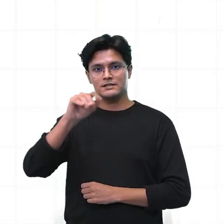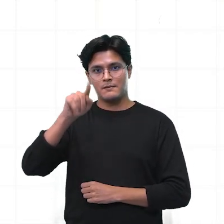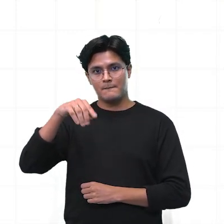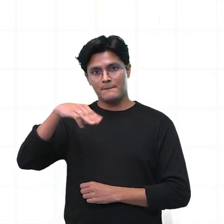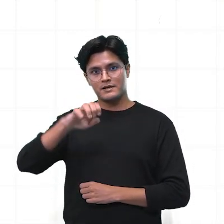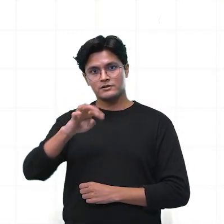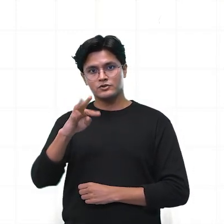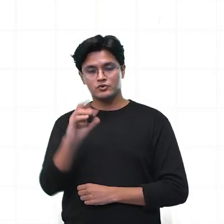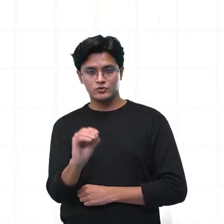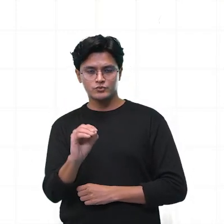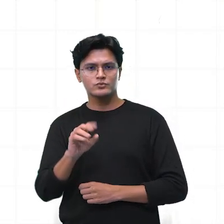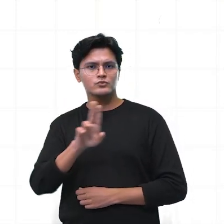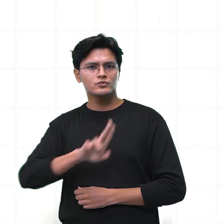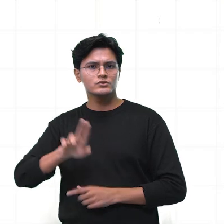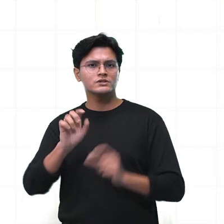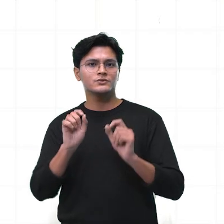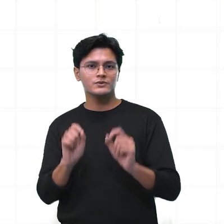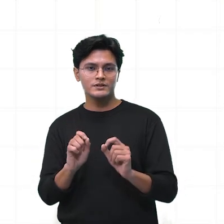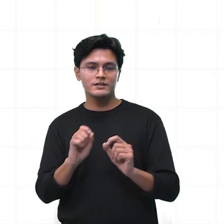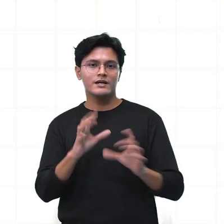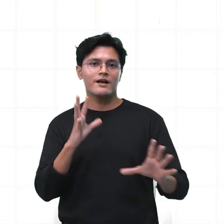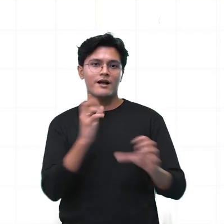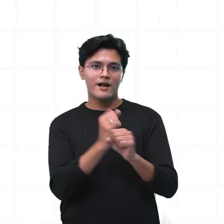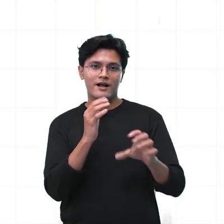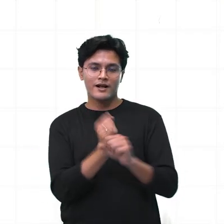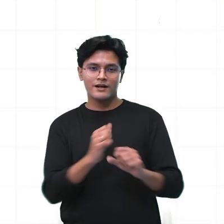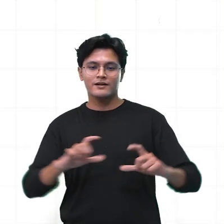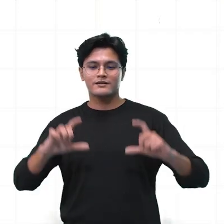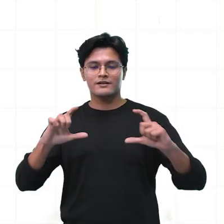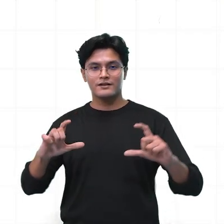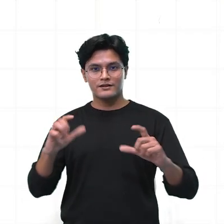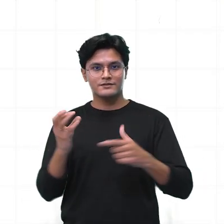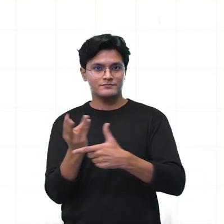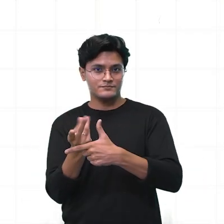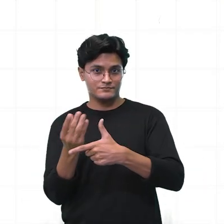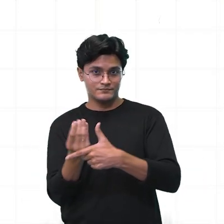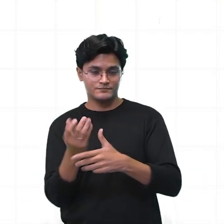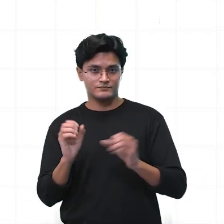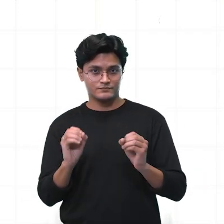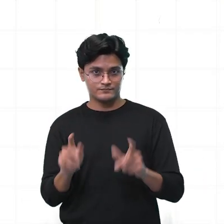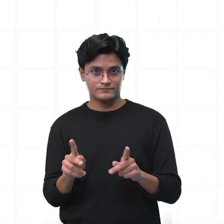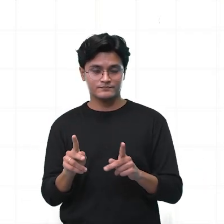utilizando as expressões algébricas. Tudo bem?